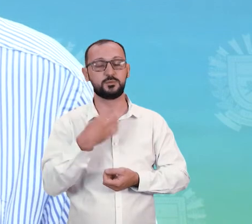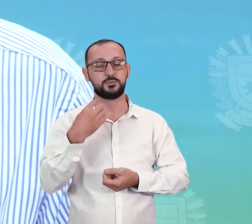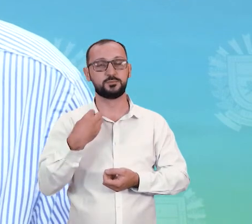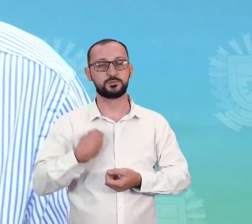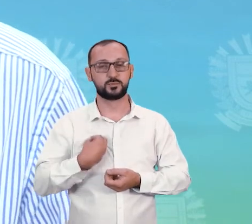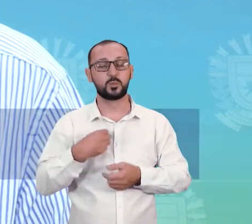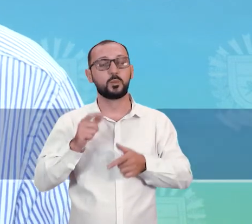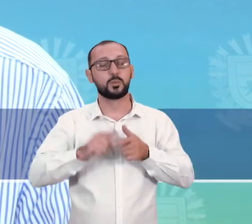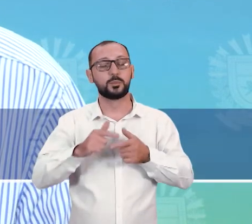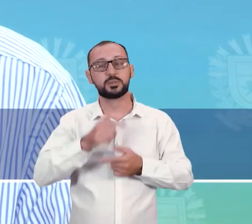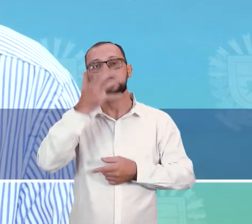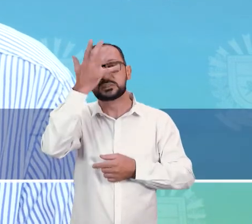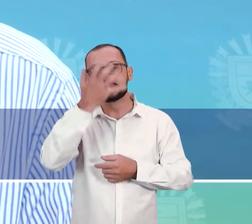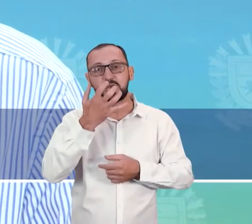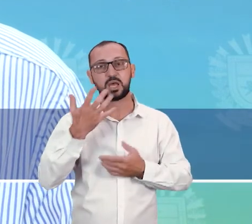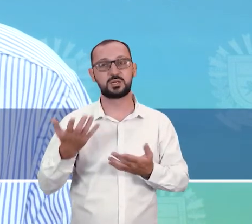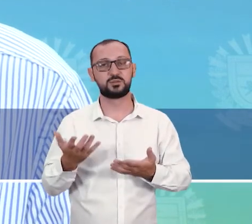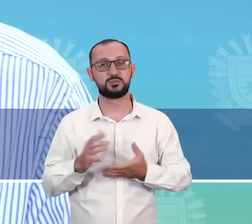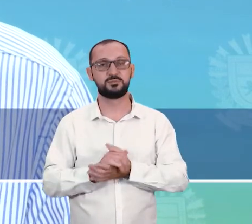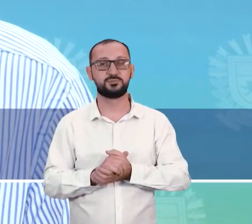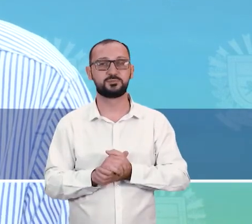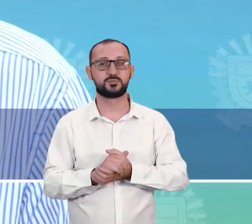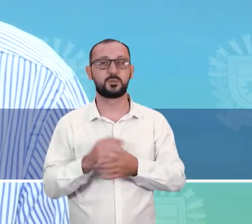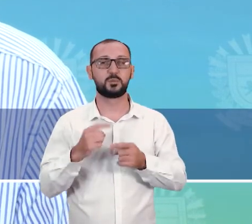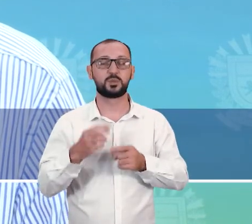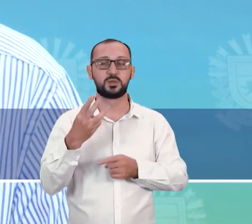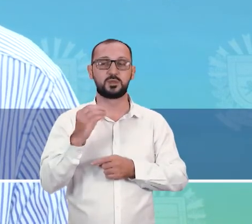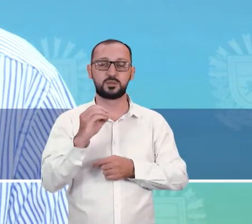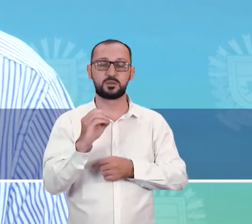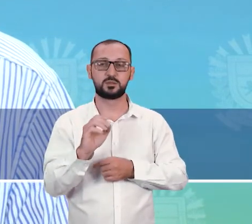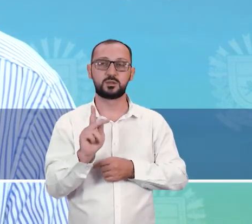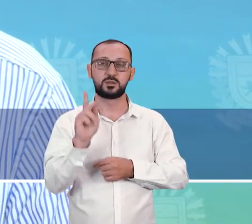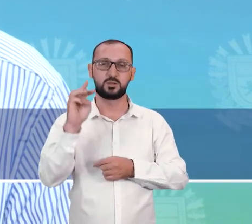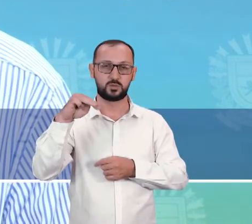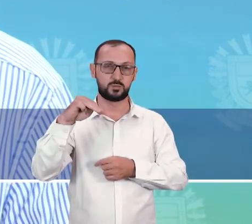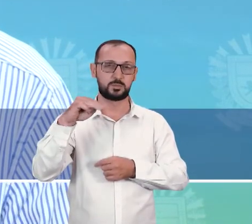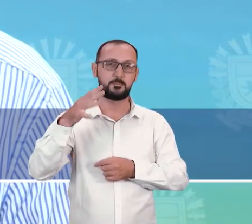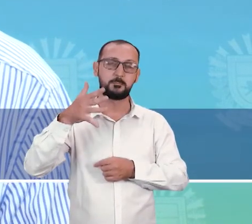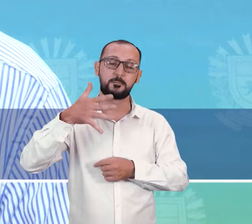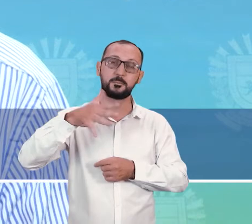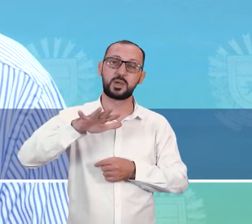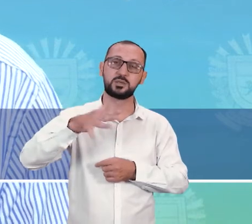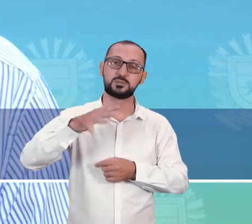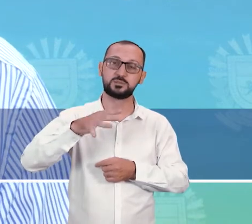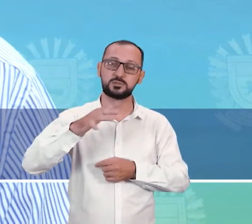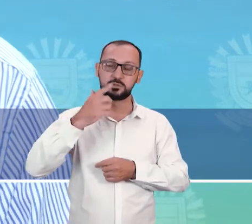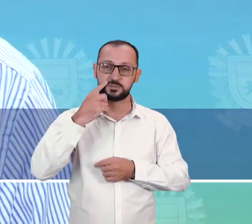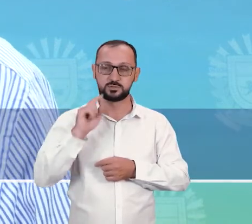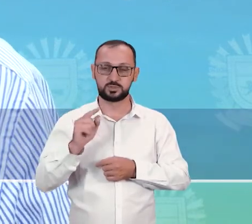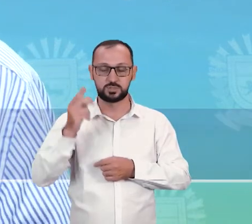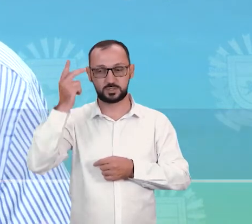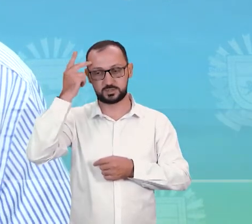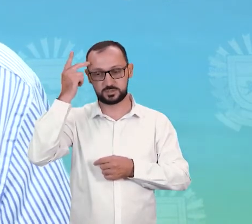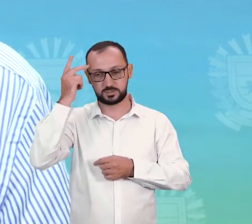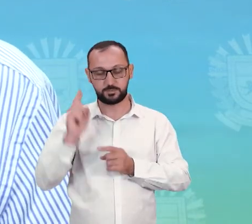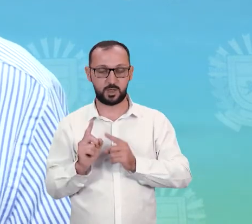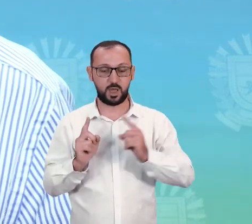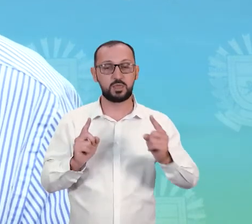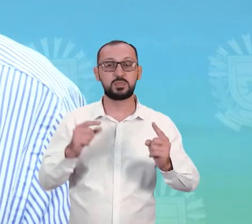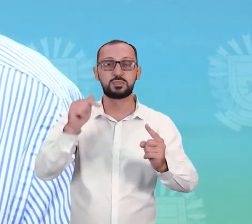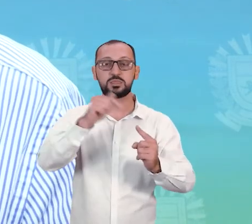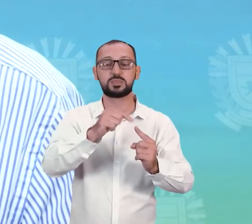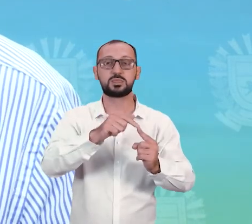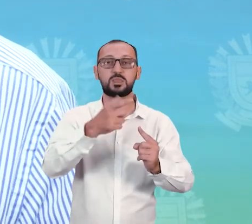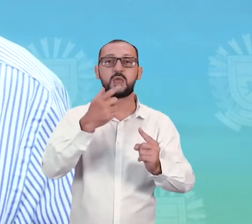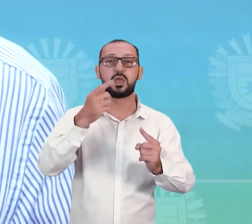vive um problema bastante sério, porque 30 quilômetros aproximadamente entre a saída de São